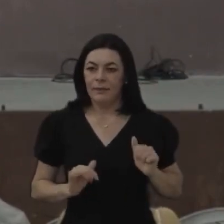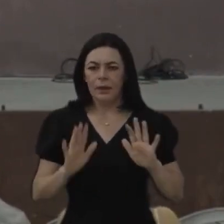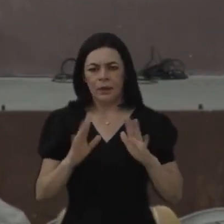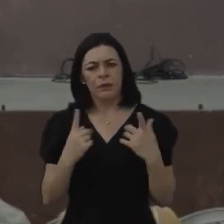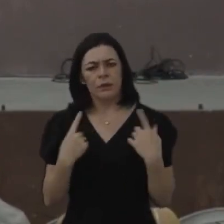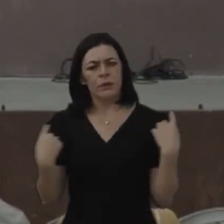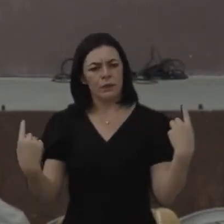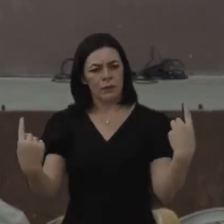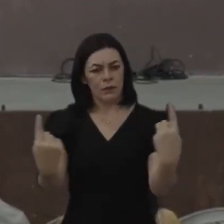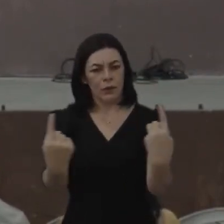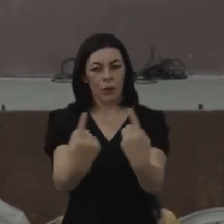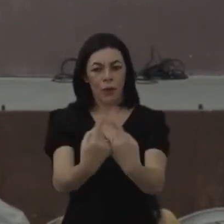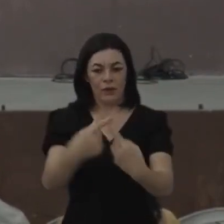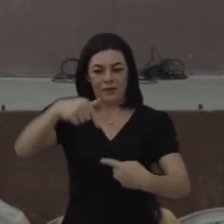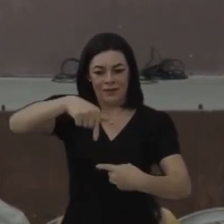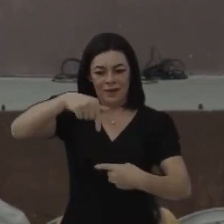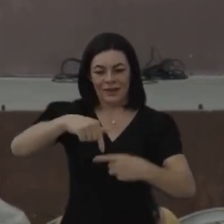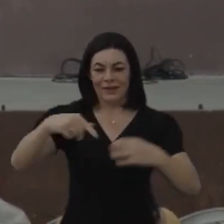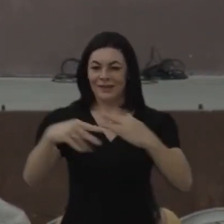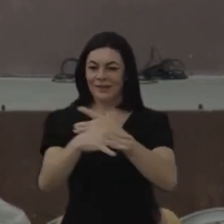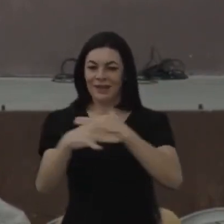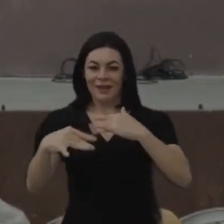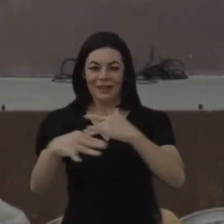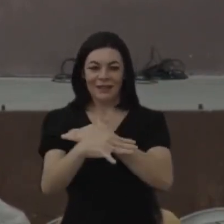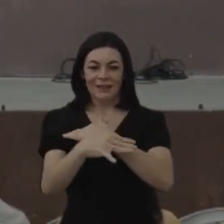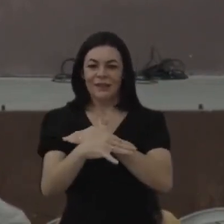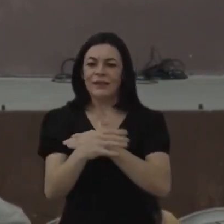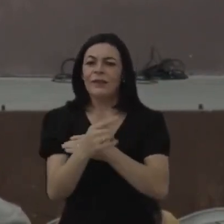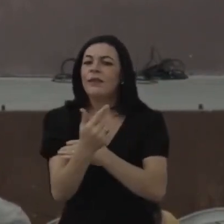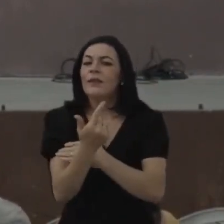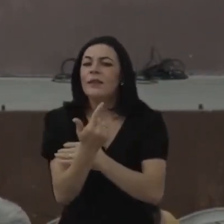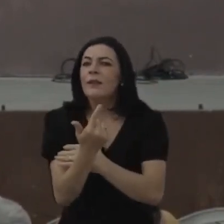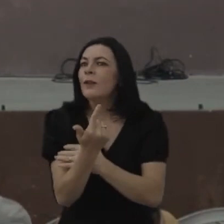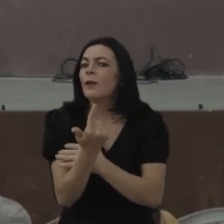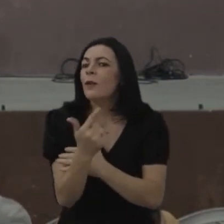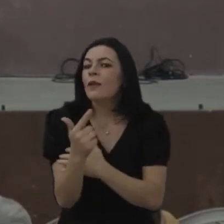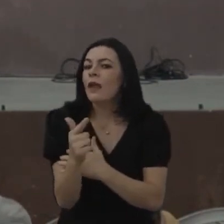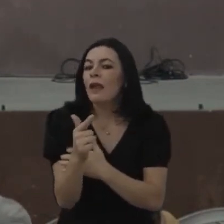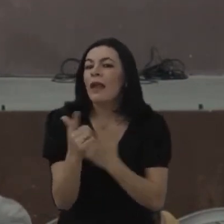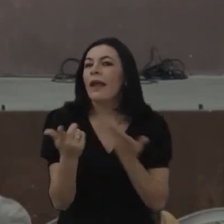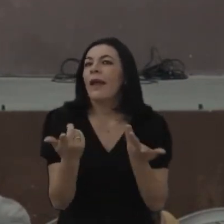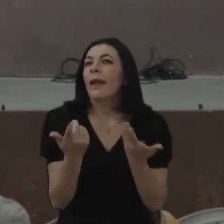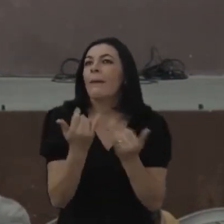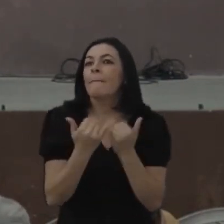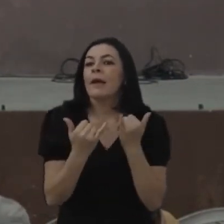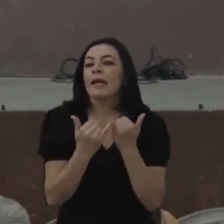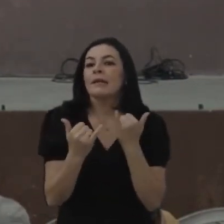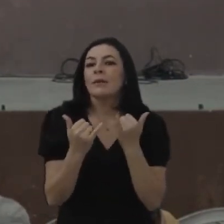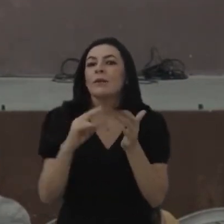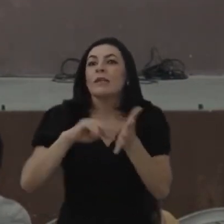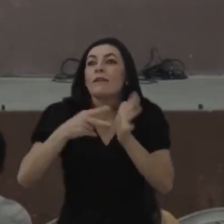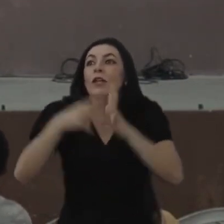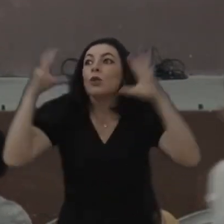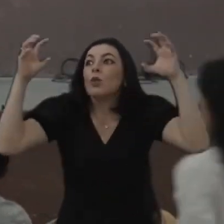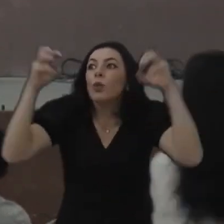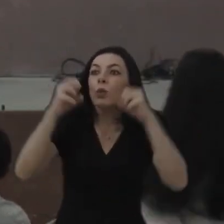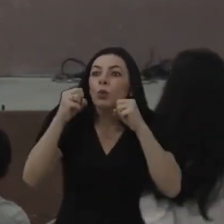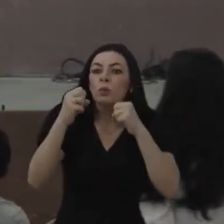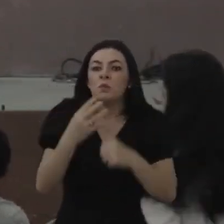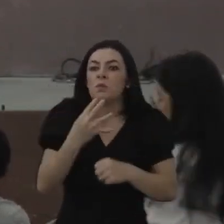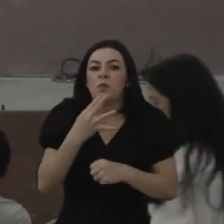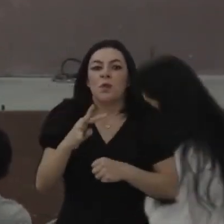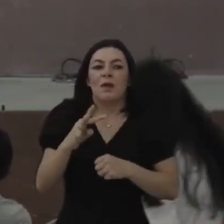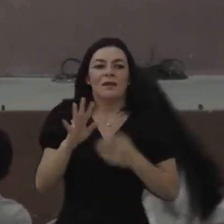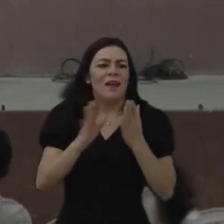Nós, da cidade, nós não temos noção do que significa escuridão,